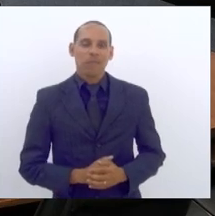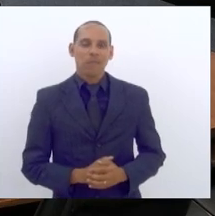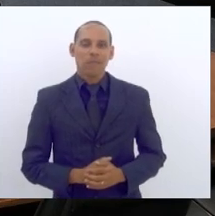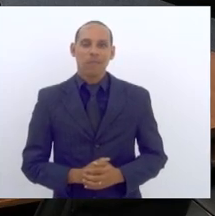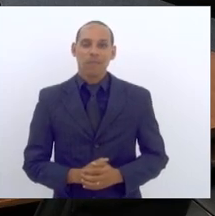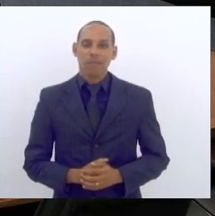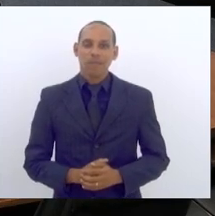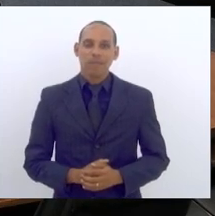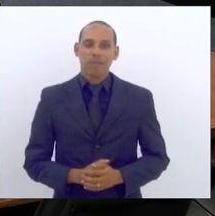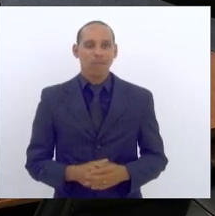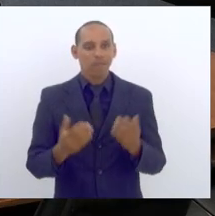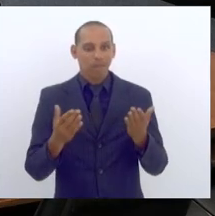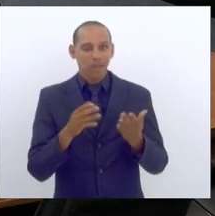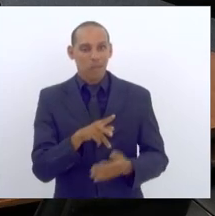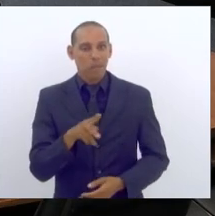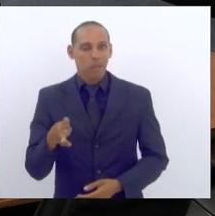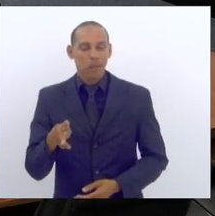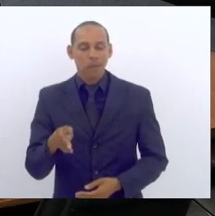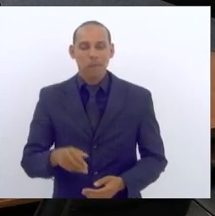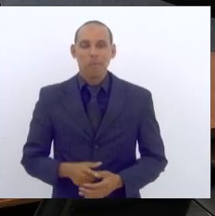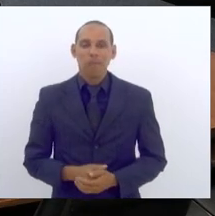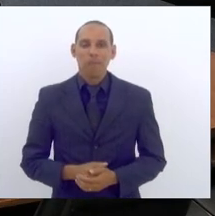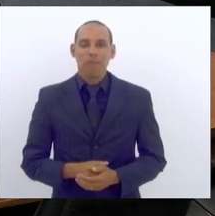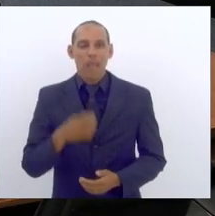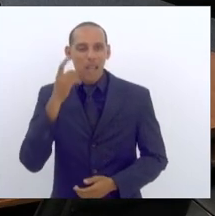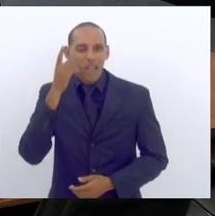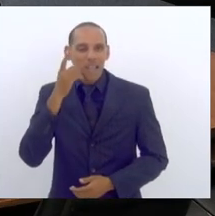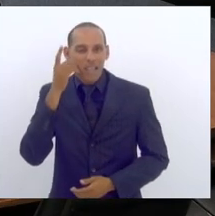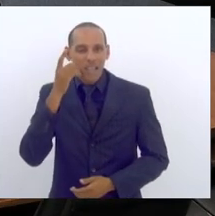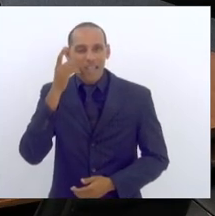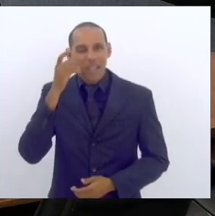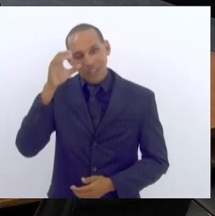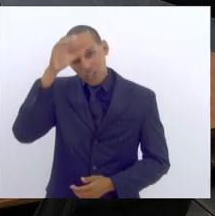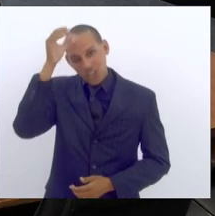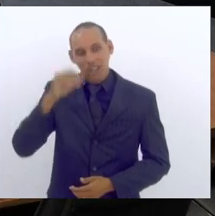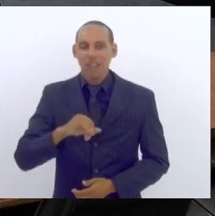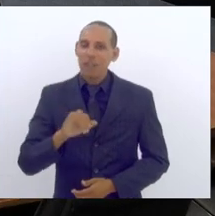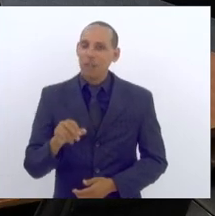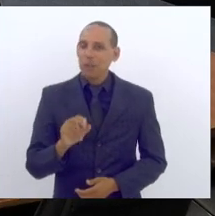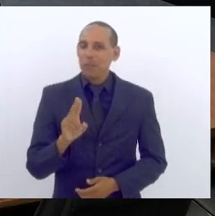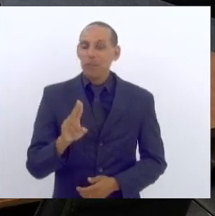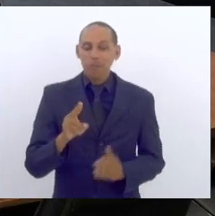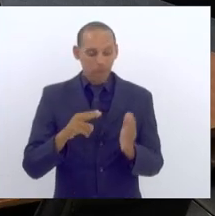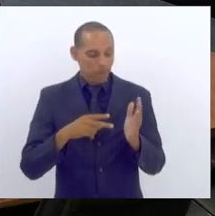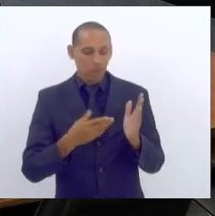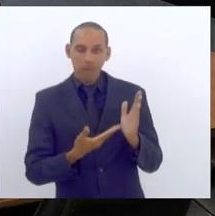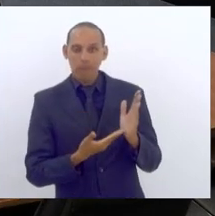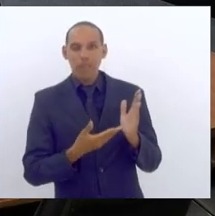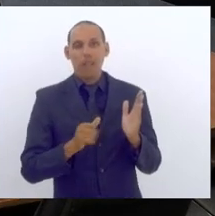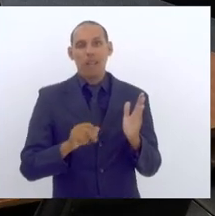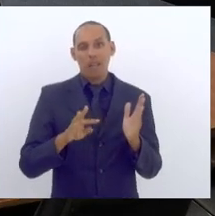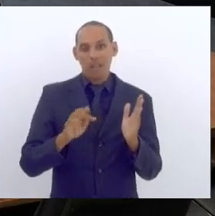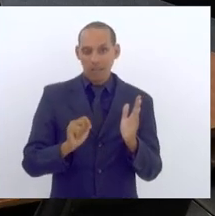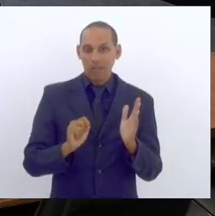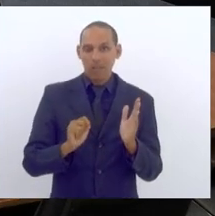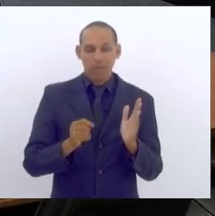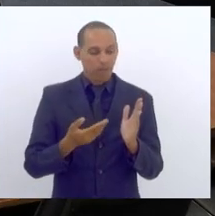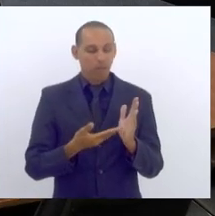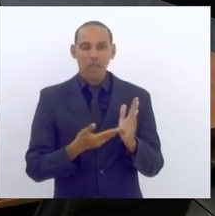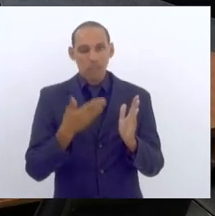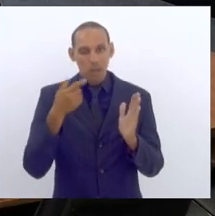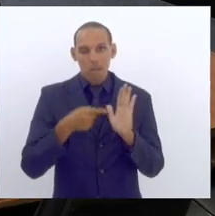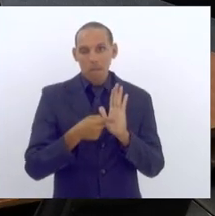senhora Presidente deputada tia Ju a ata reflete com exatidão